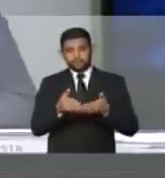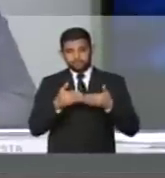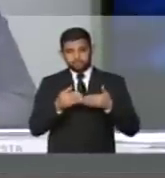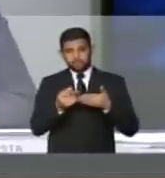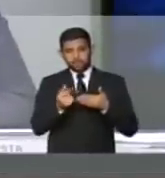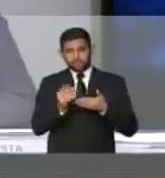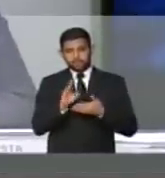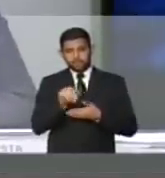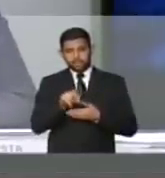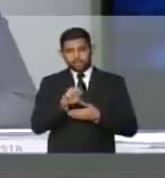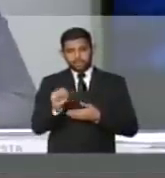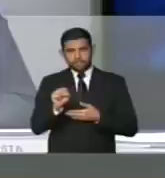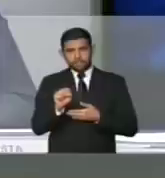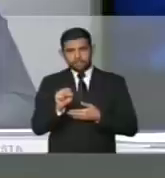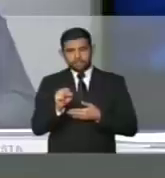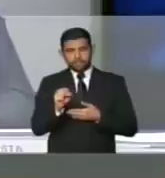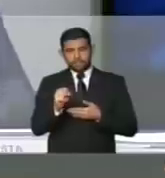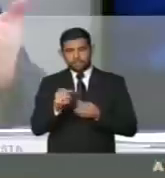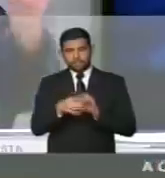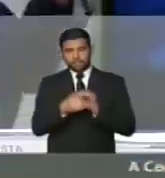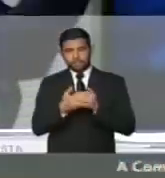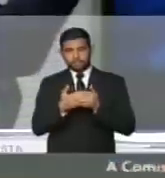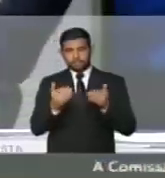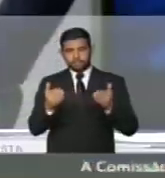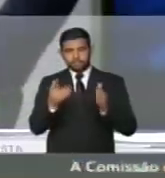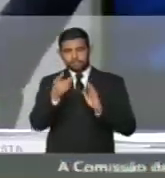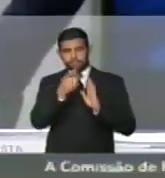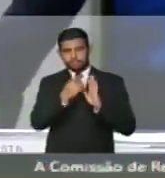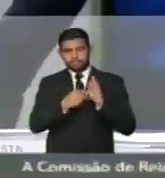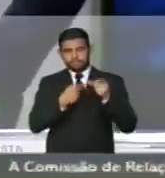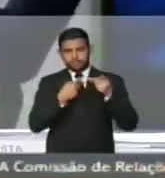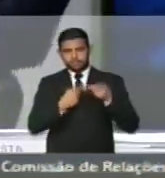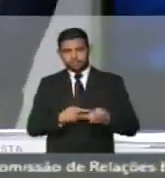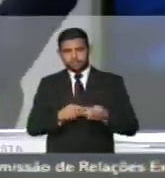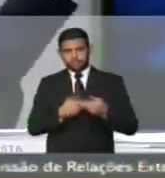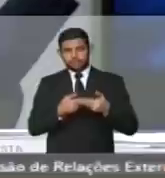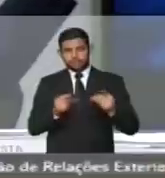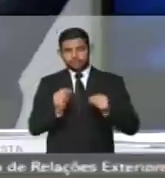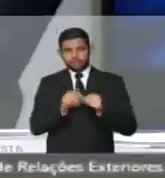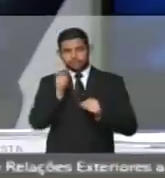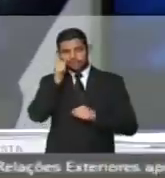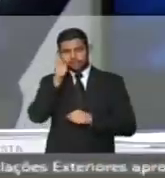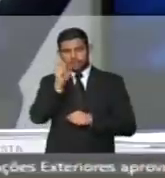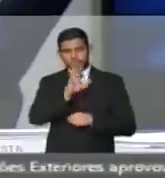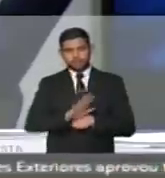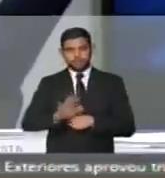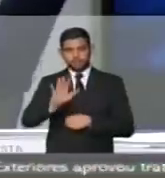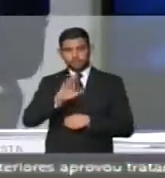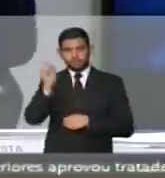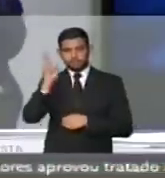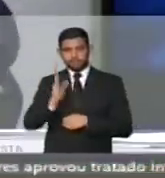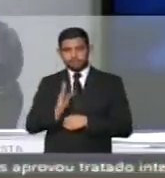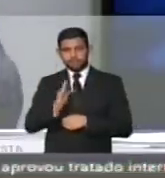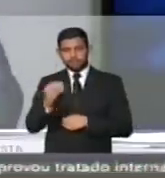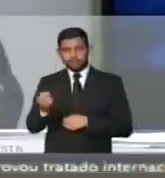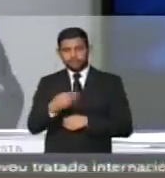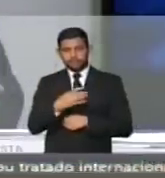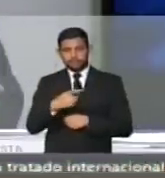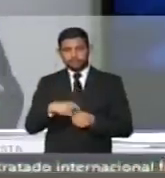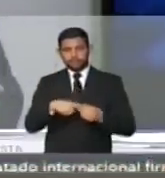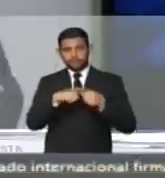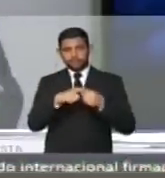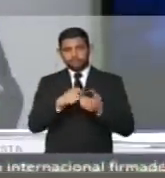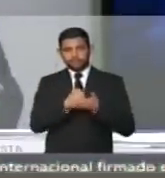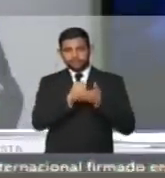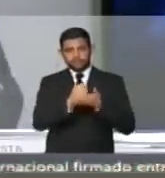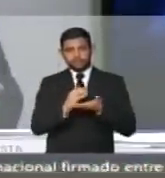do BNDES, as exposições, estão em projetos de absoluto interesse nacional, com novos sócios parceiros